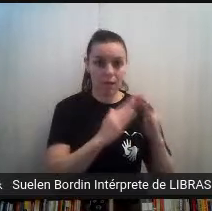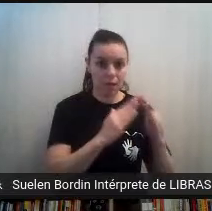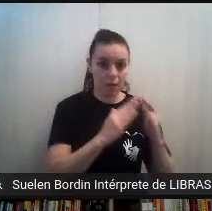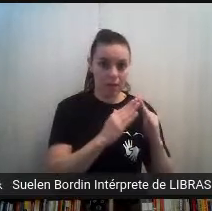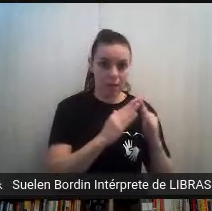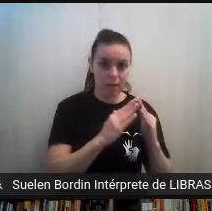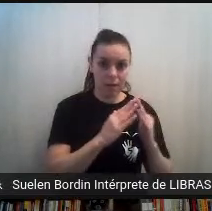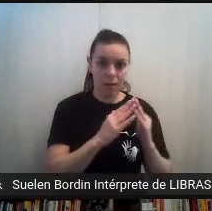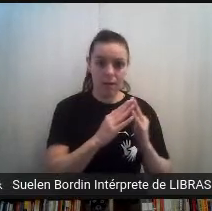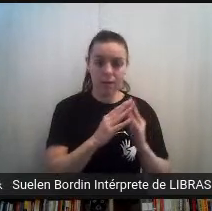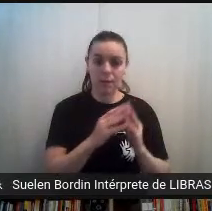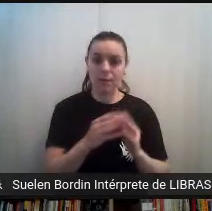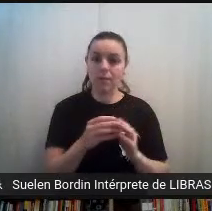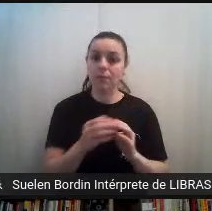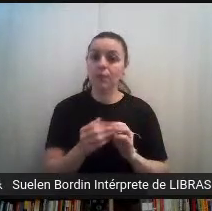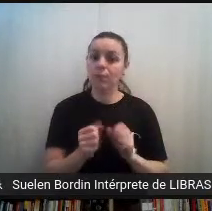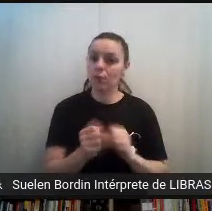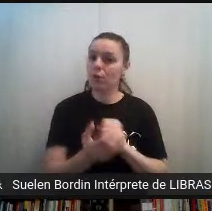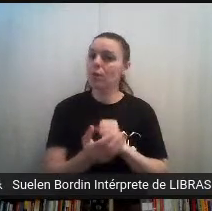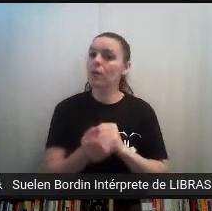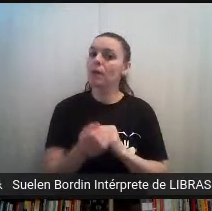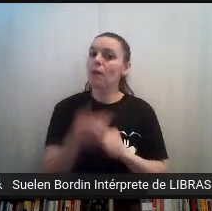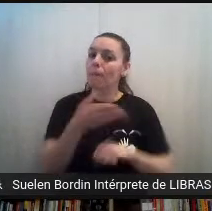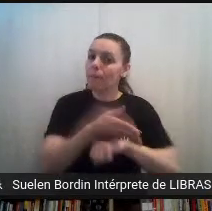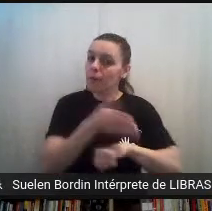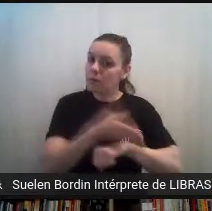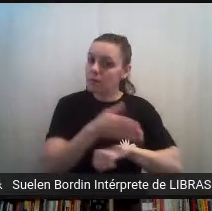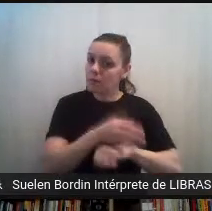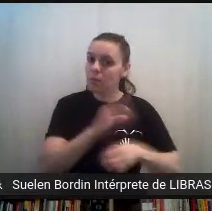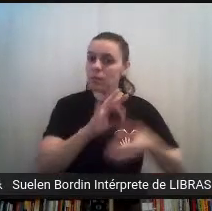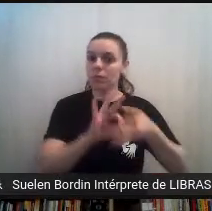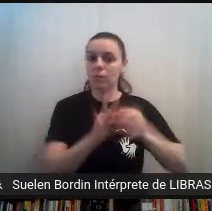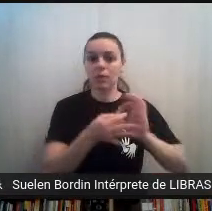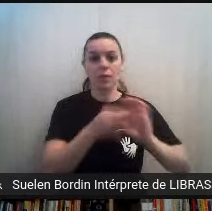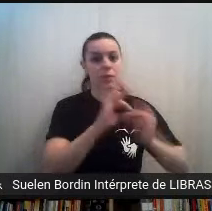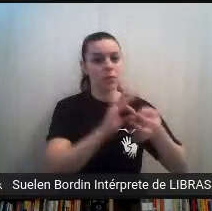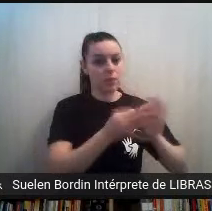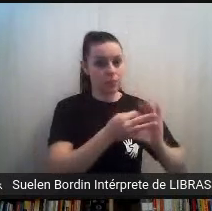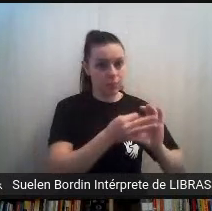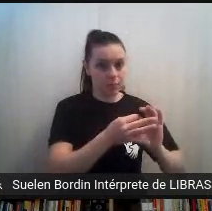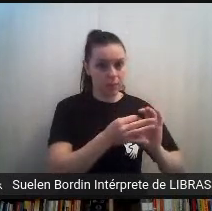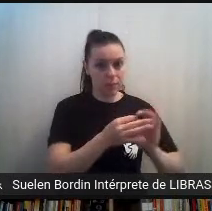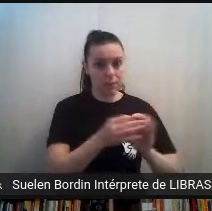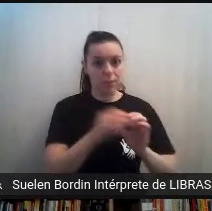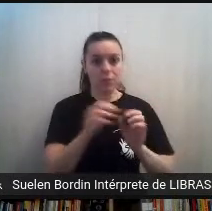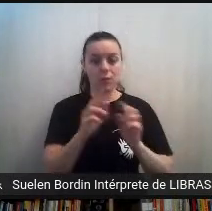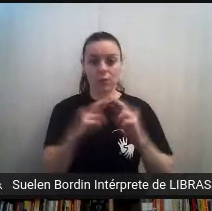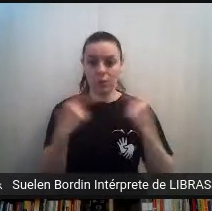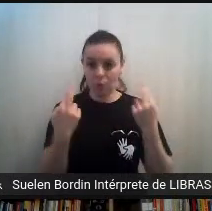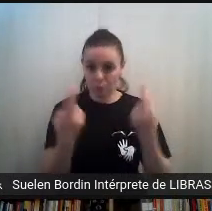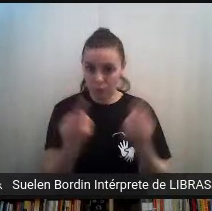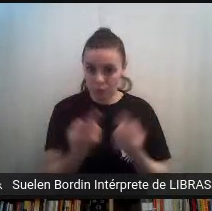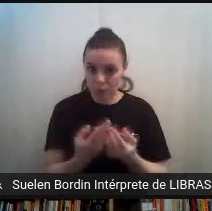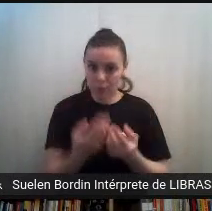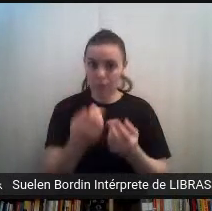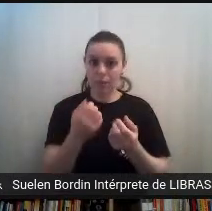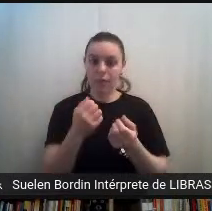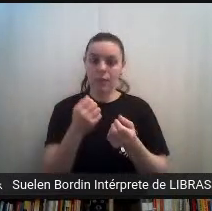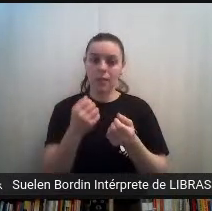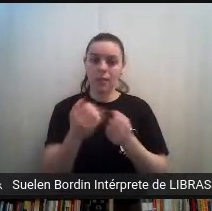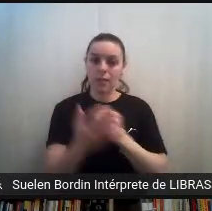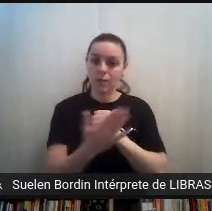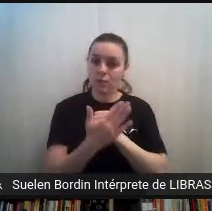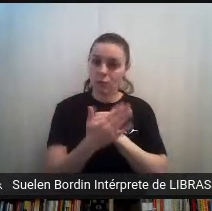com os meus colegas. Eles me convidaram para participar, então a gente se reunia, a gente estudava junto, a gente conversava